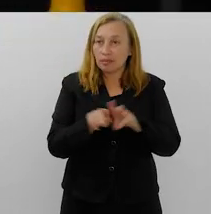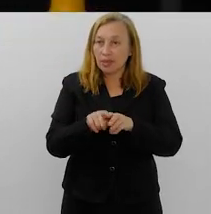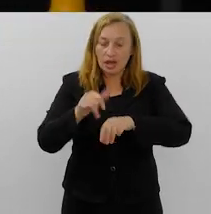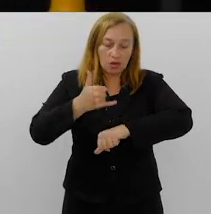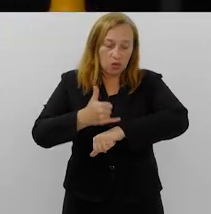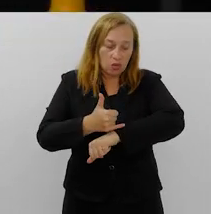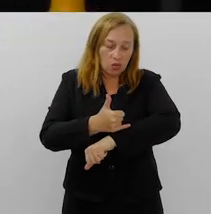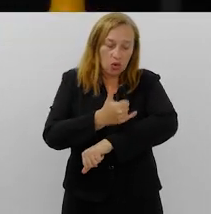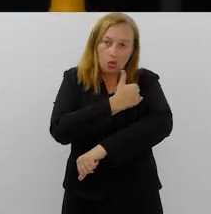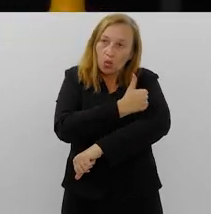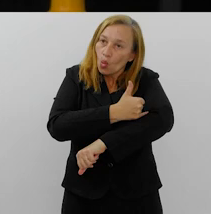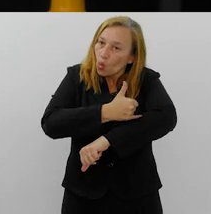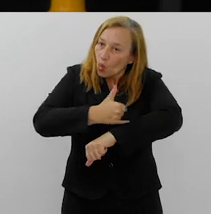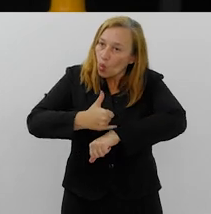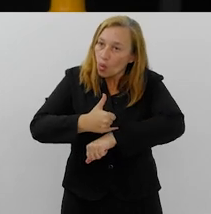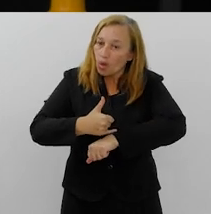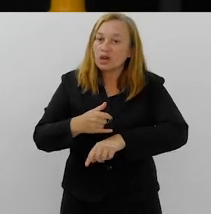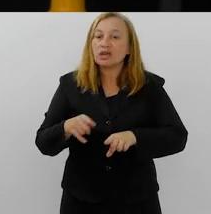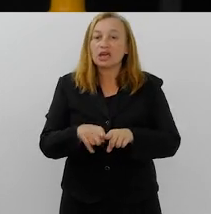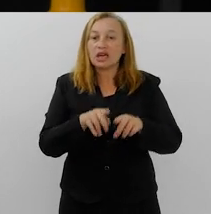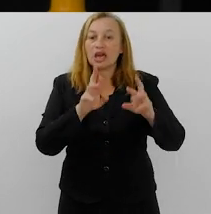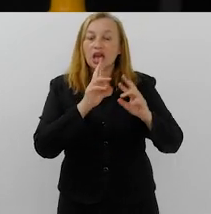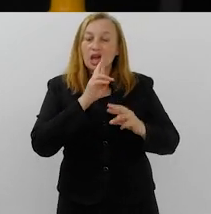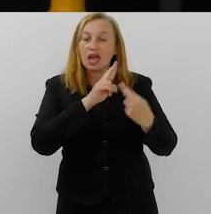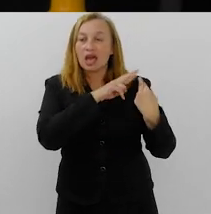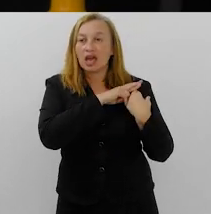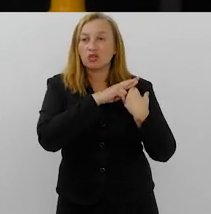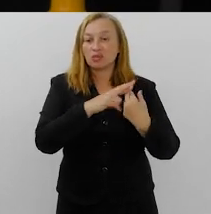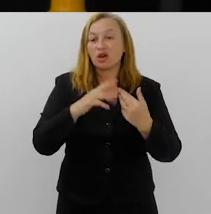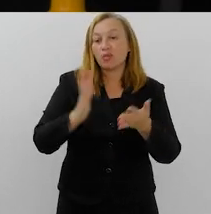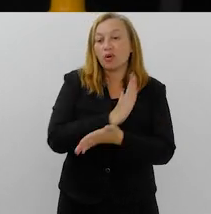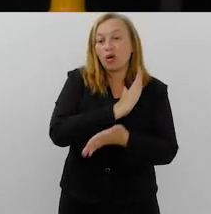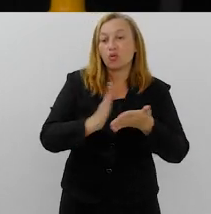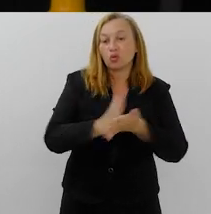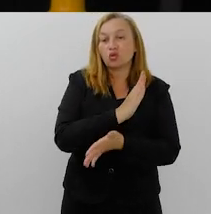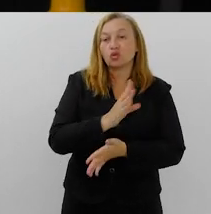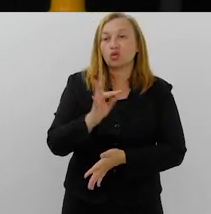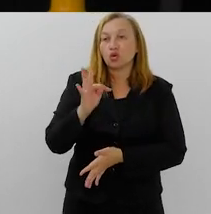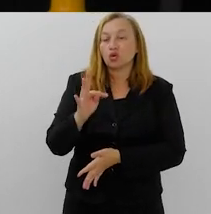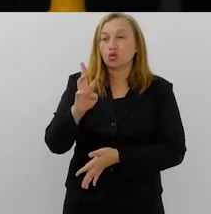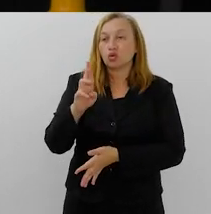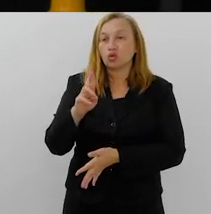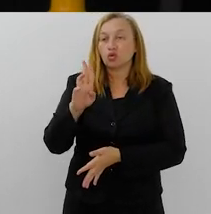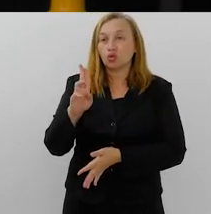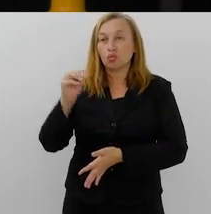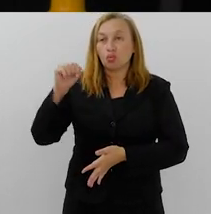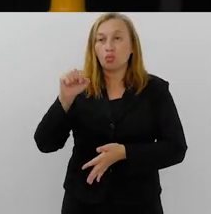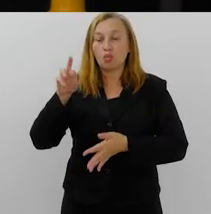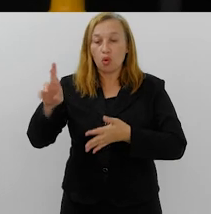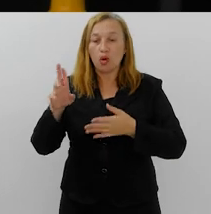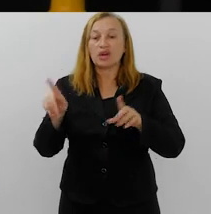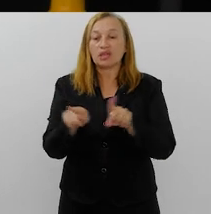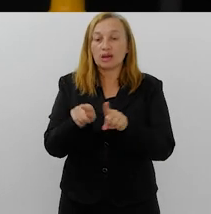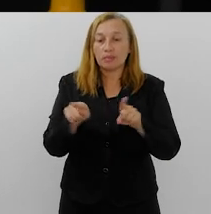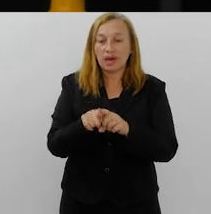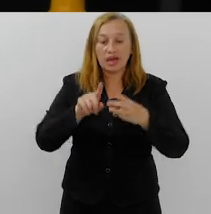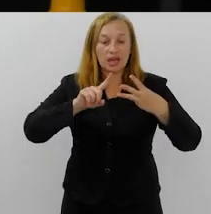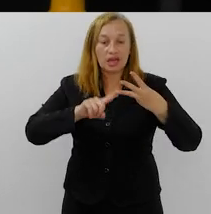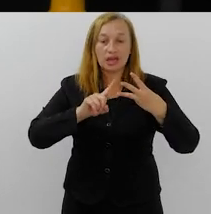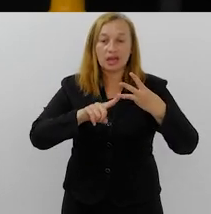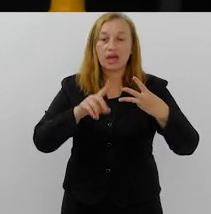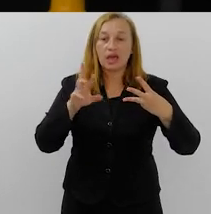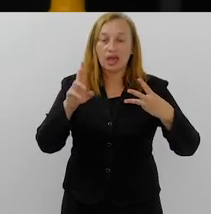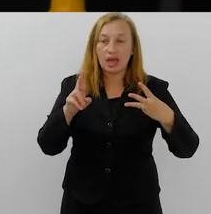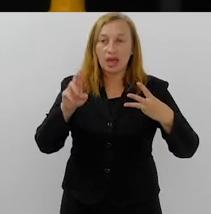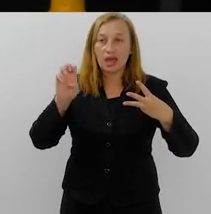é uma mutação específica que é responsável por algum tipo por alguns tumores e o tumor R2 positivo